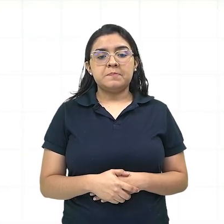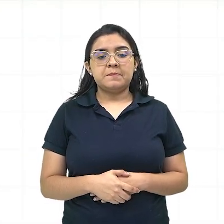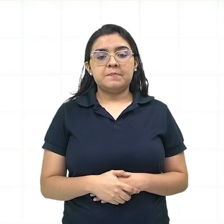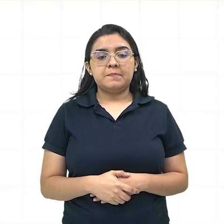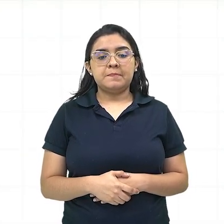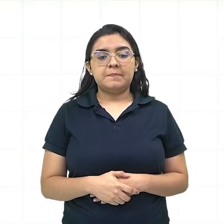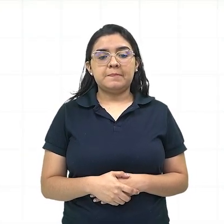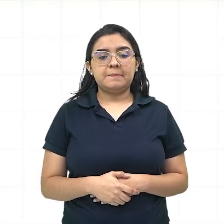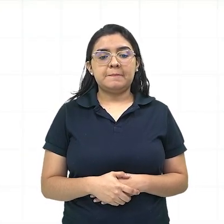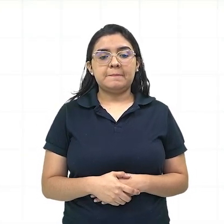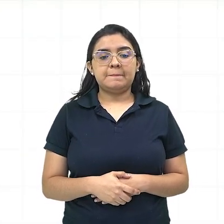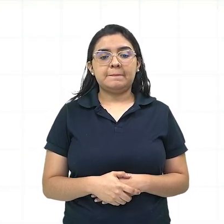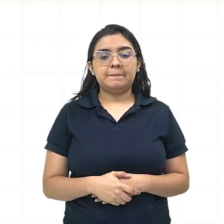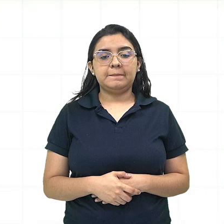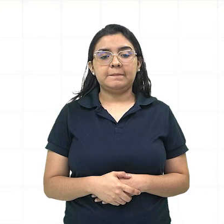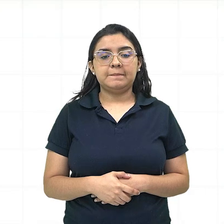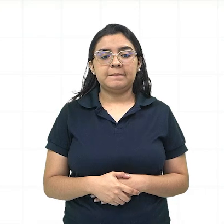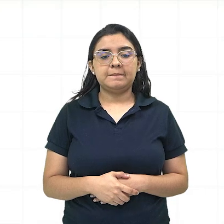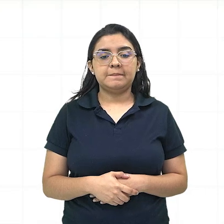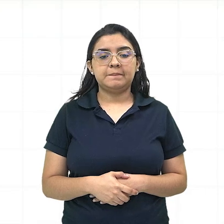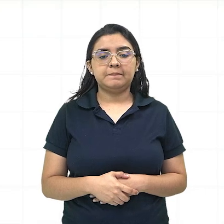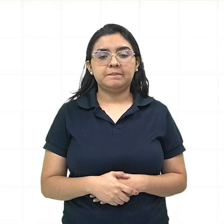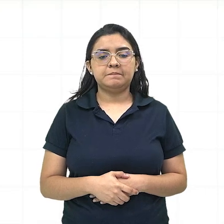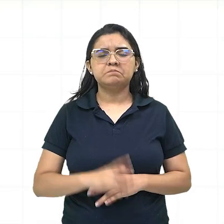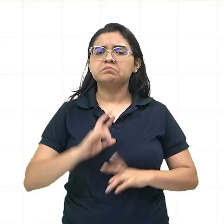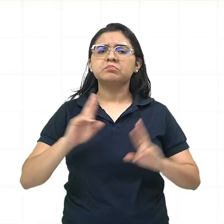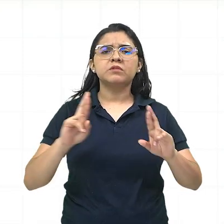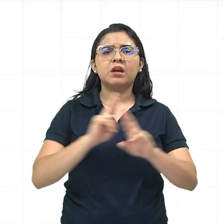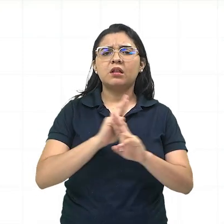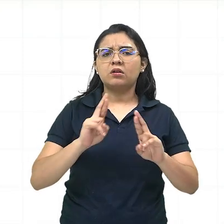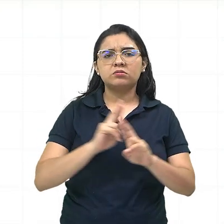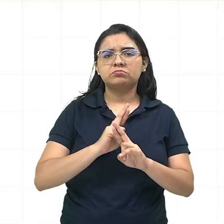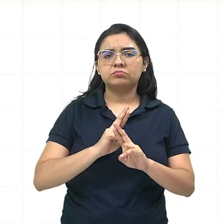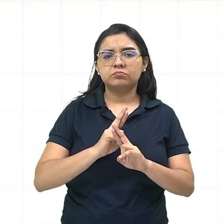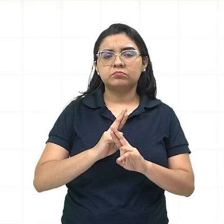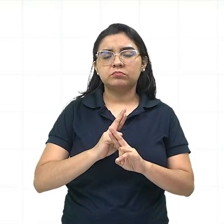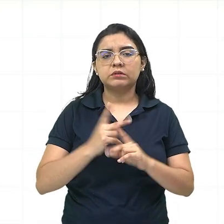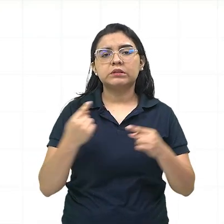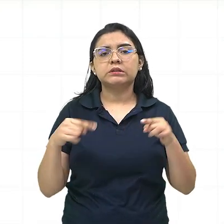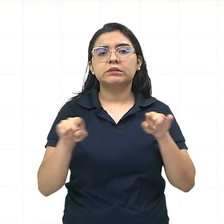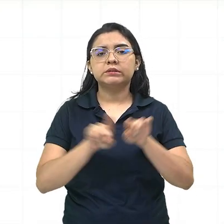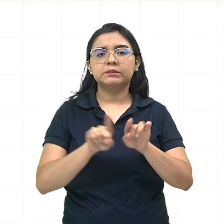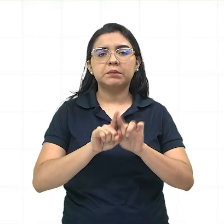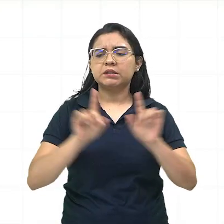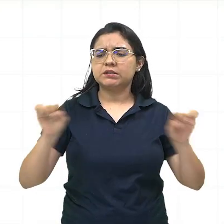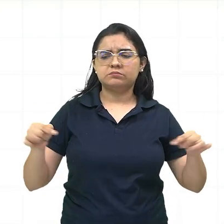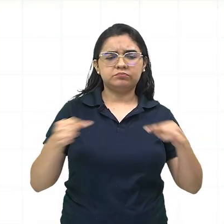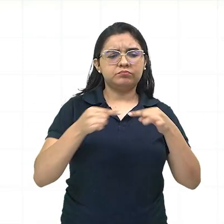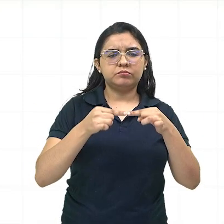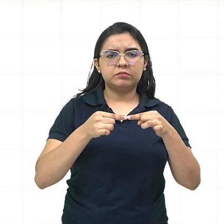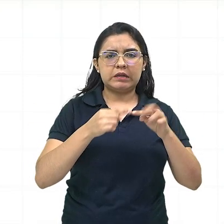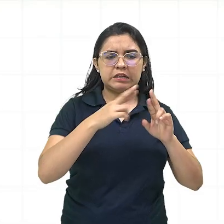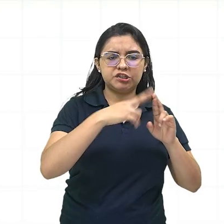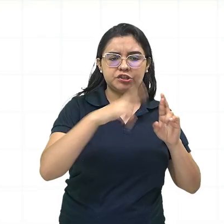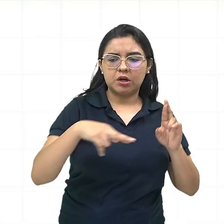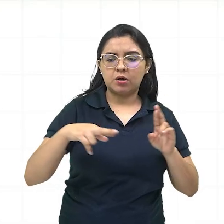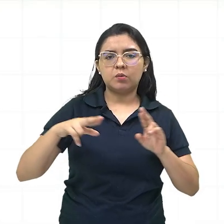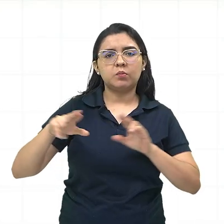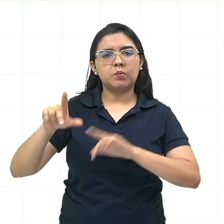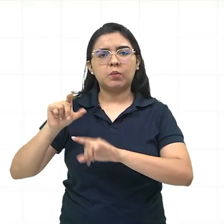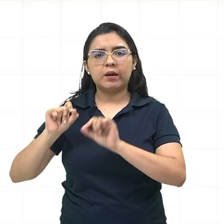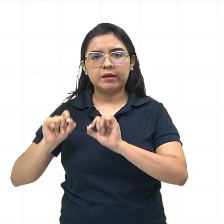Ok? E o que isso se relaciona? O que isso, de certa forma, tem a ver um com o outro?